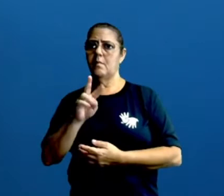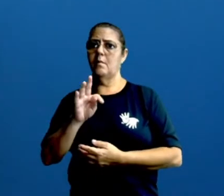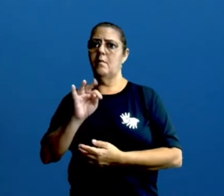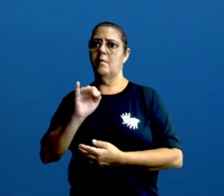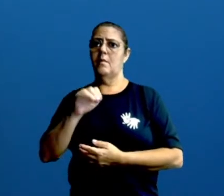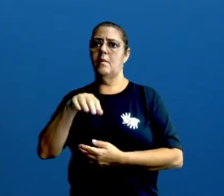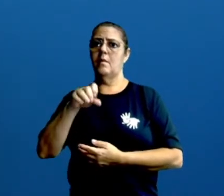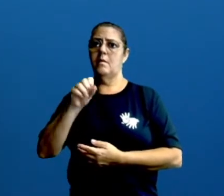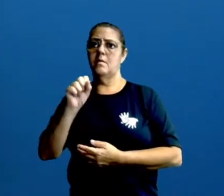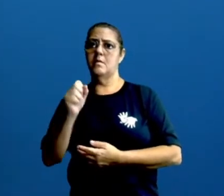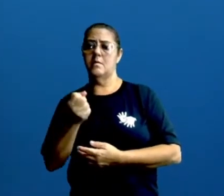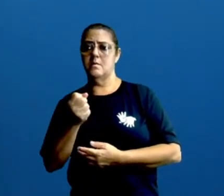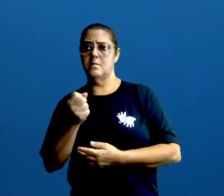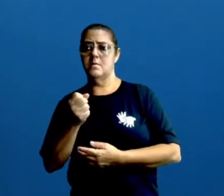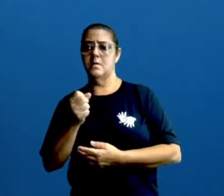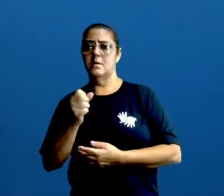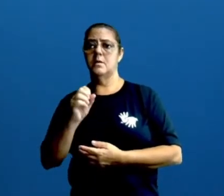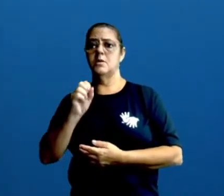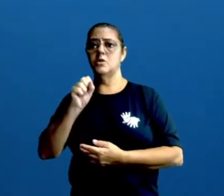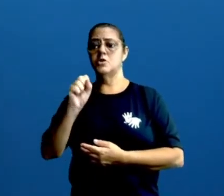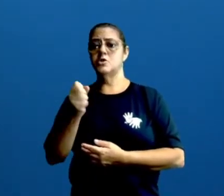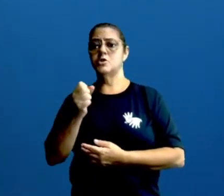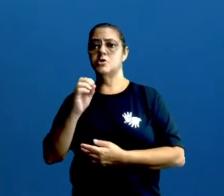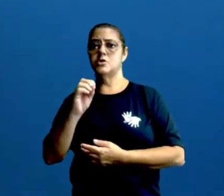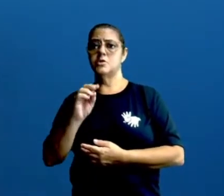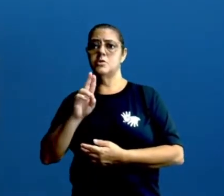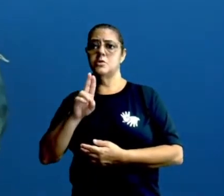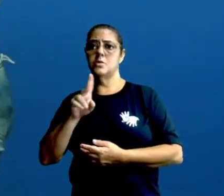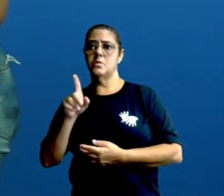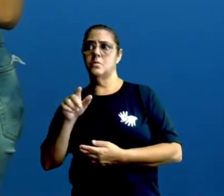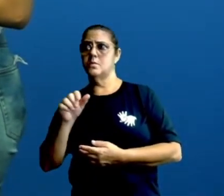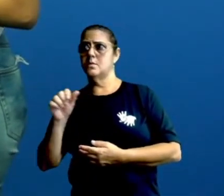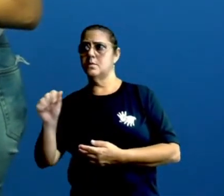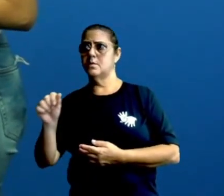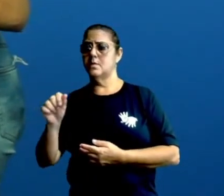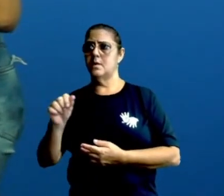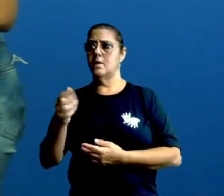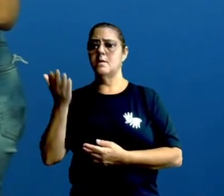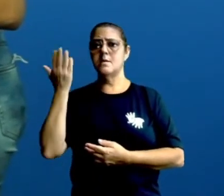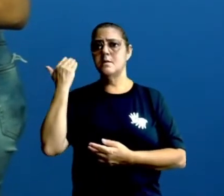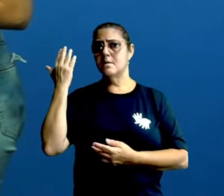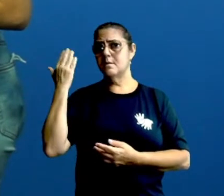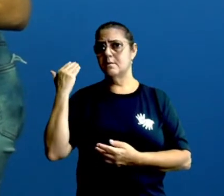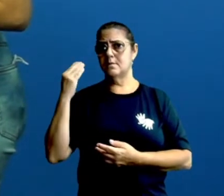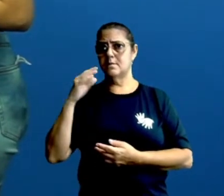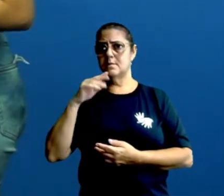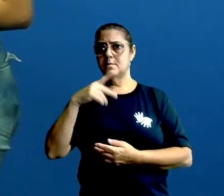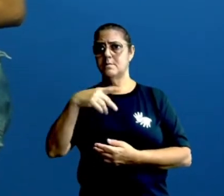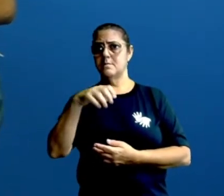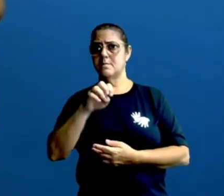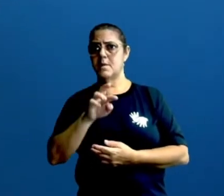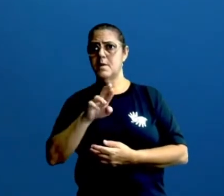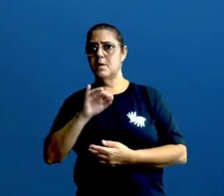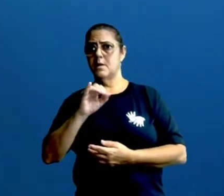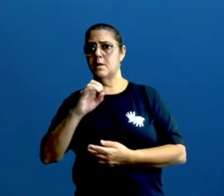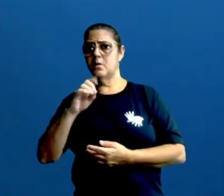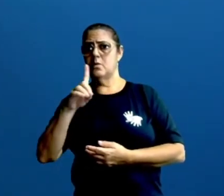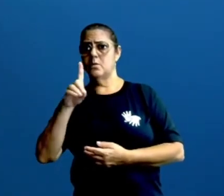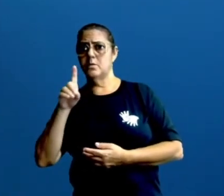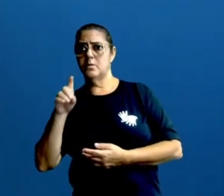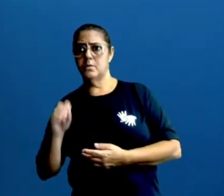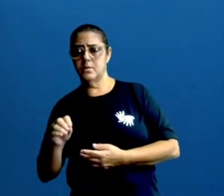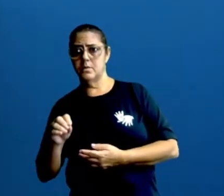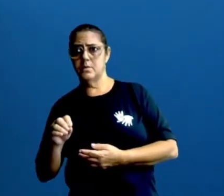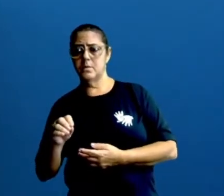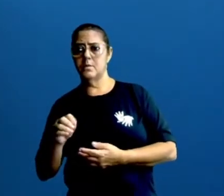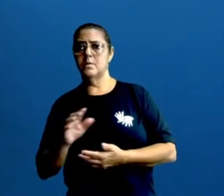dos principais nomes da administração portuguesa nesse período. Com relação a